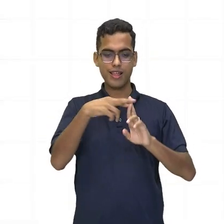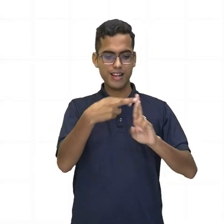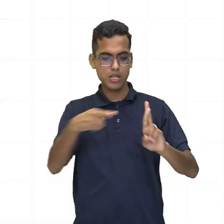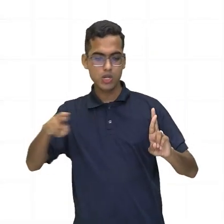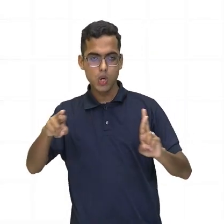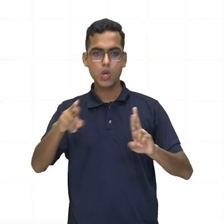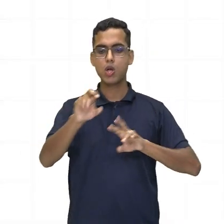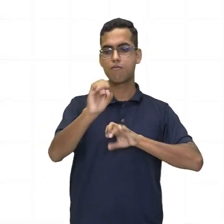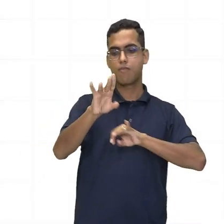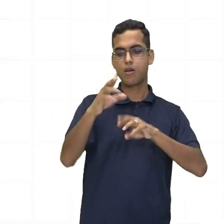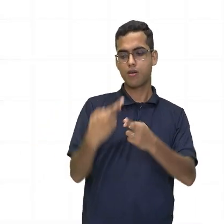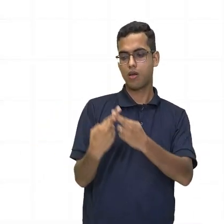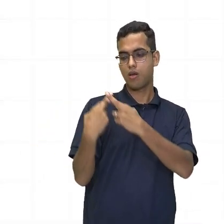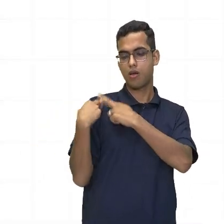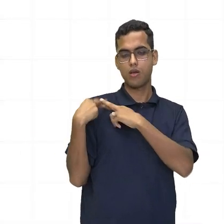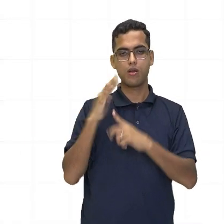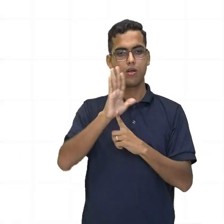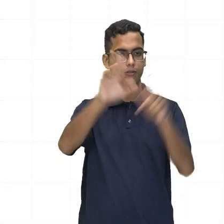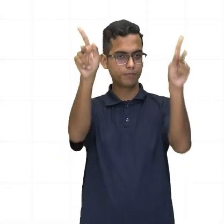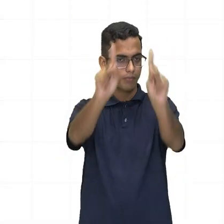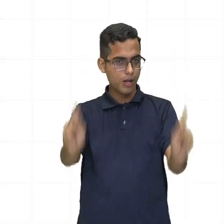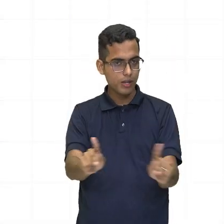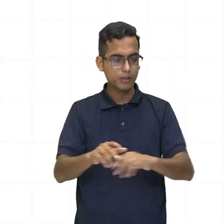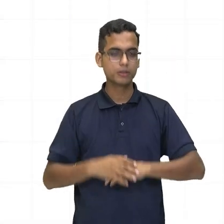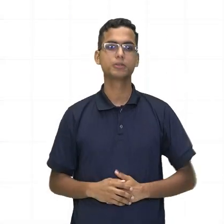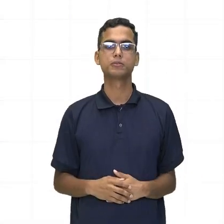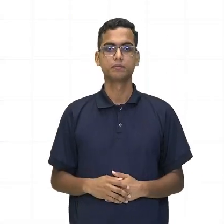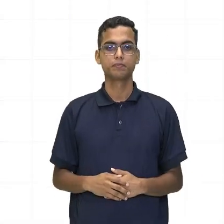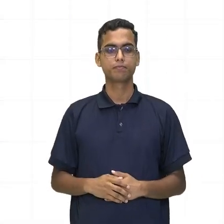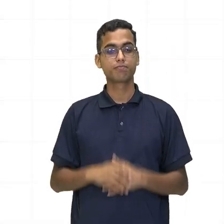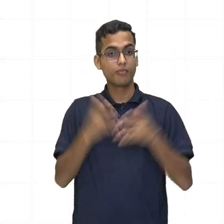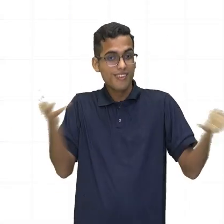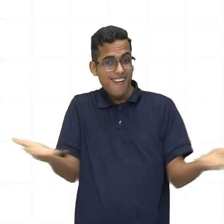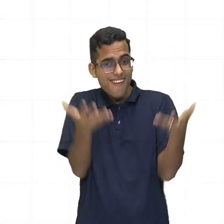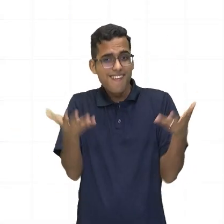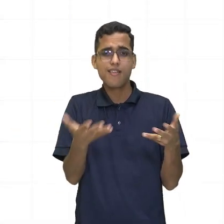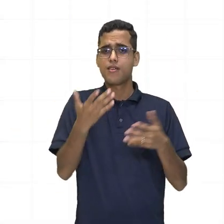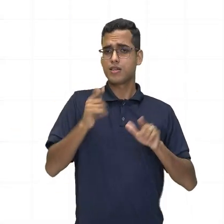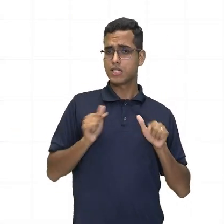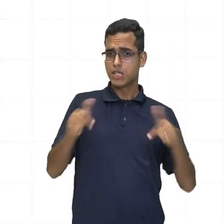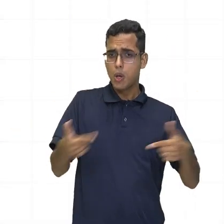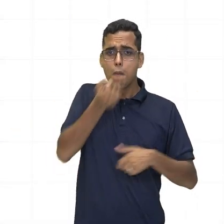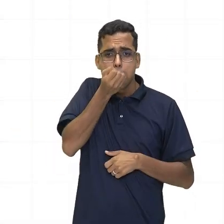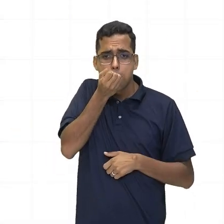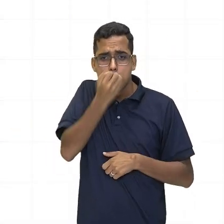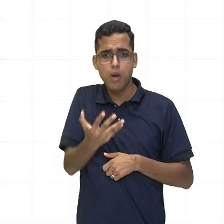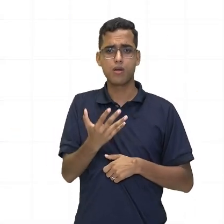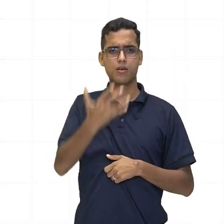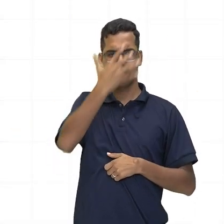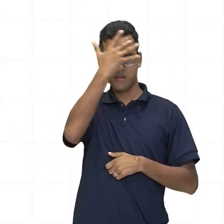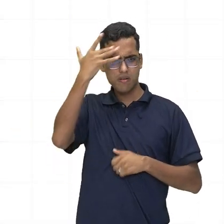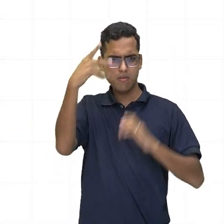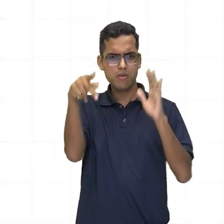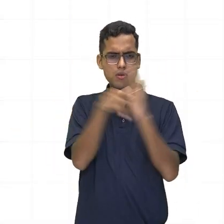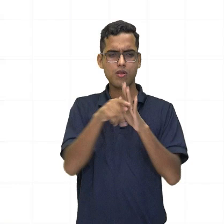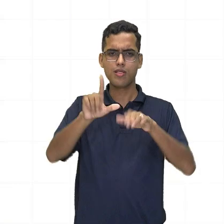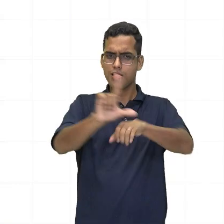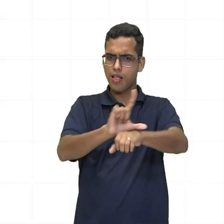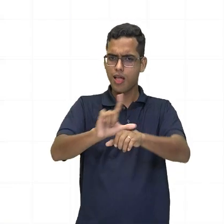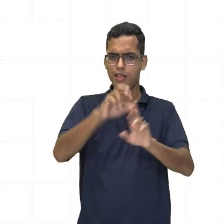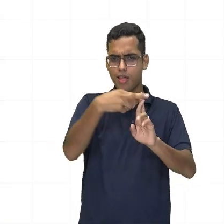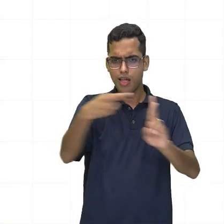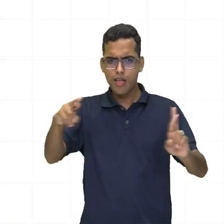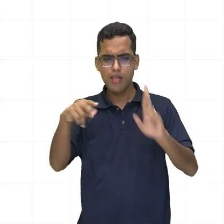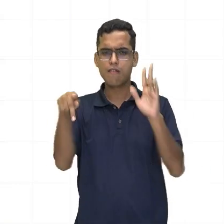ali. Olha, incentivar a prática do bem. Líder religioso que fica pregando ódio, fica pregando